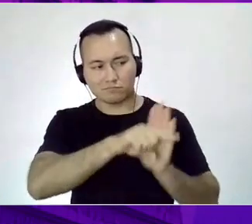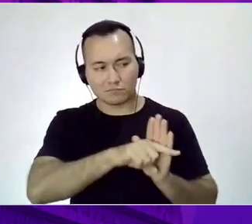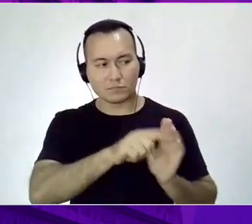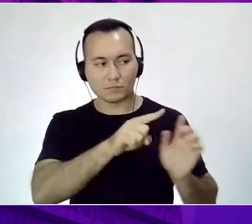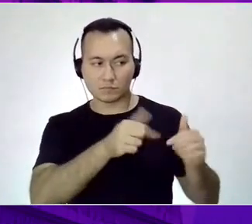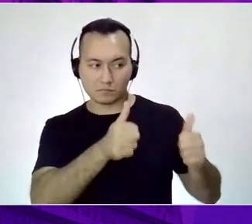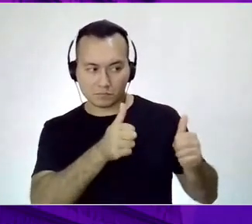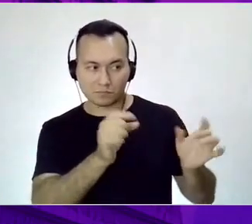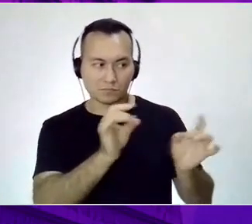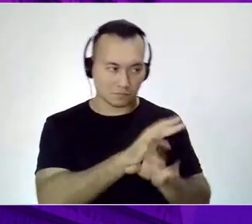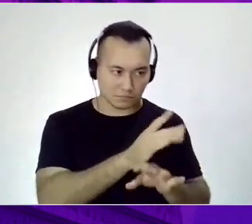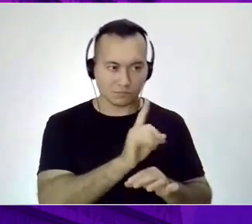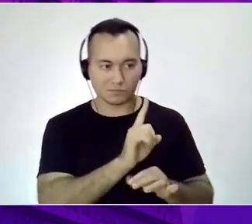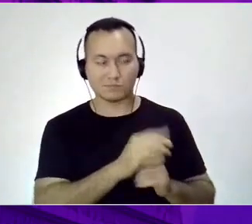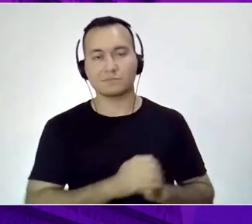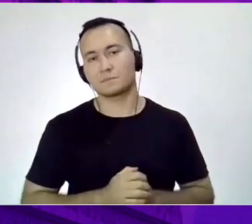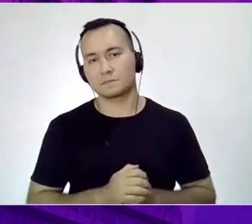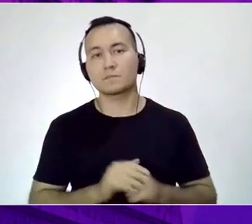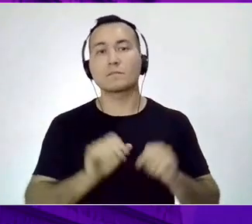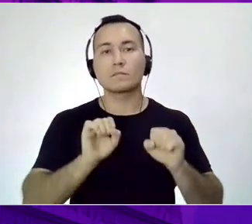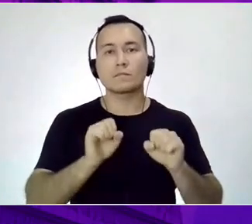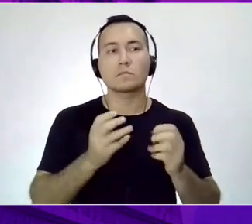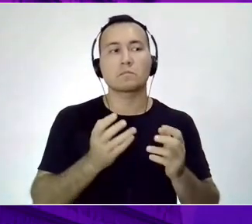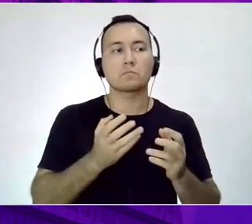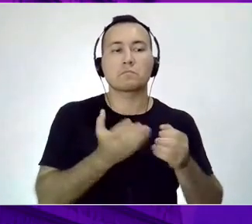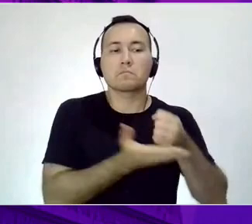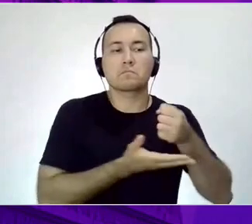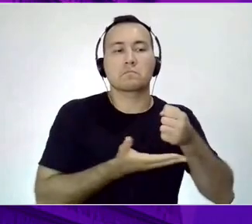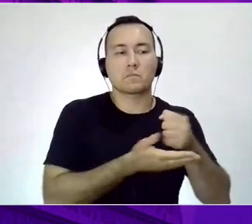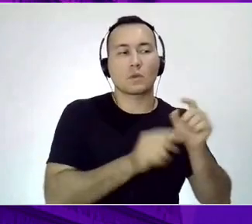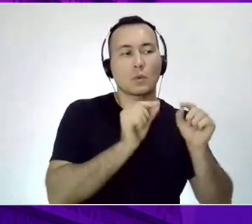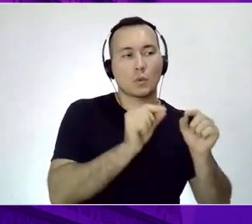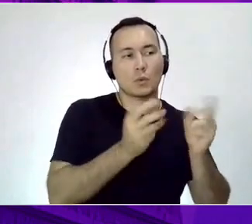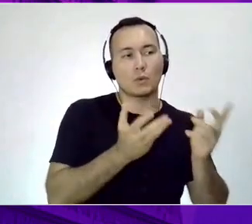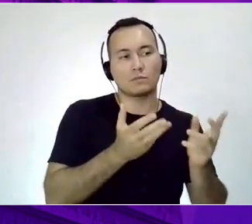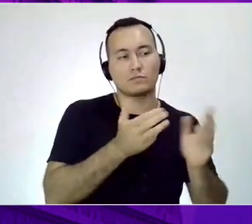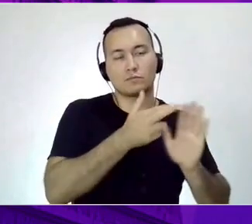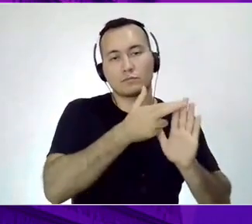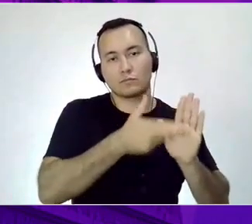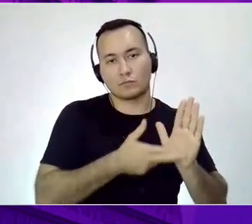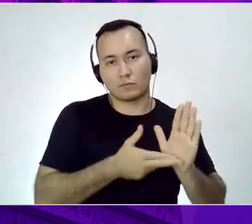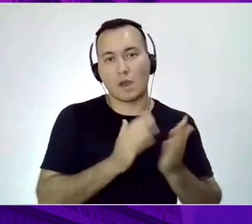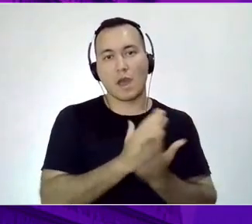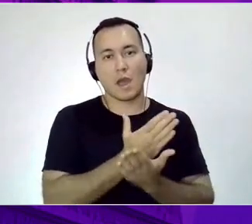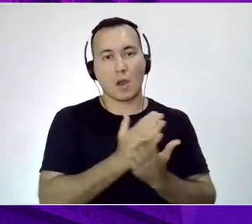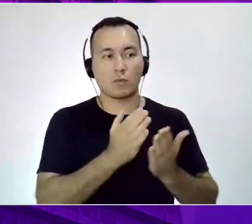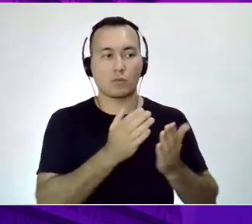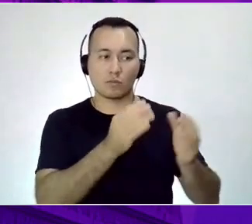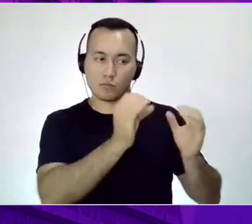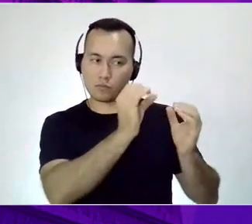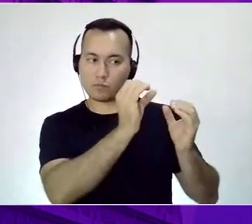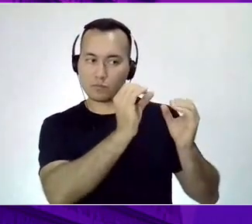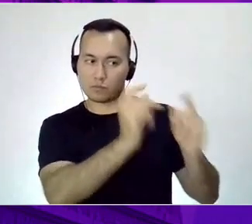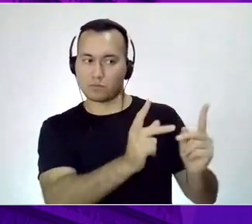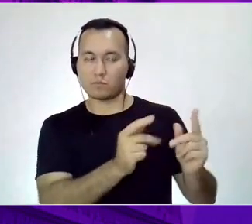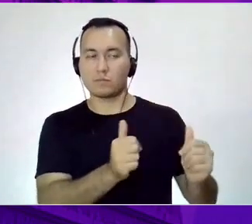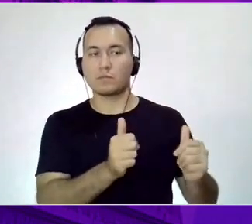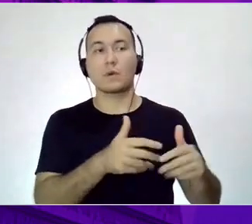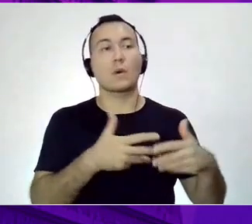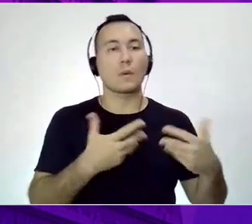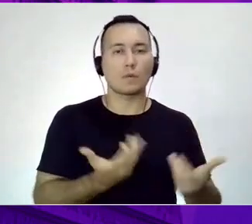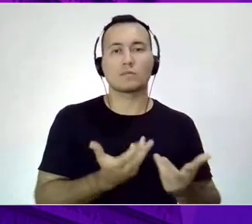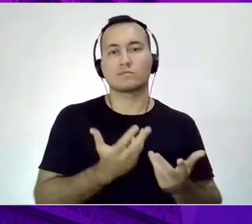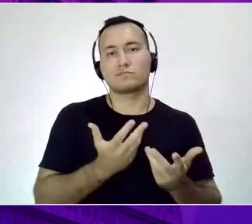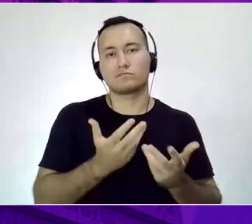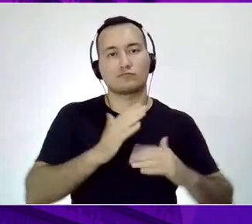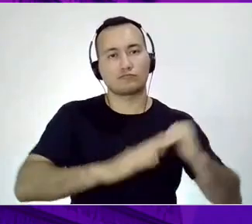nas especificações, mas quando a gente fala de automação de testes, o mais comum é que a gente